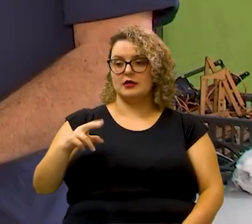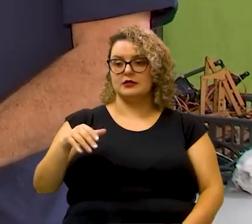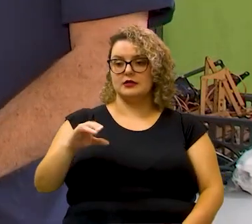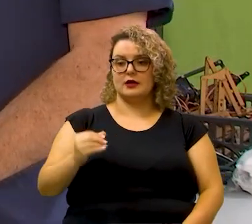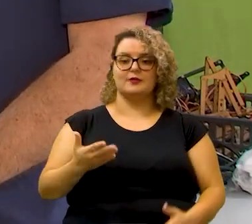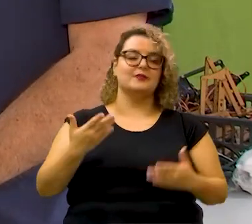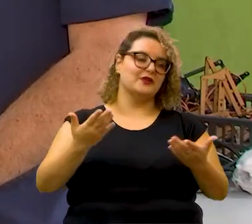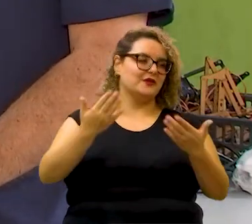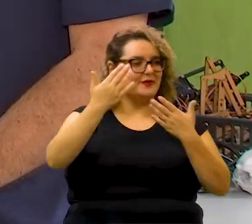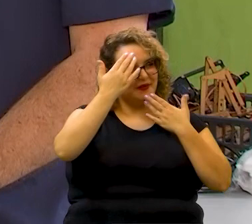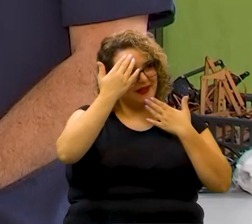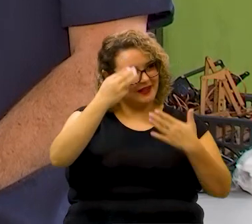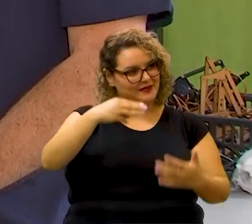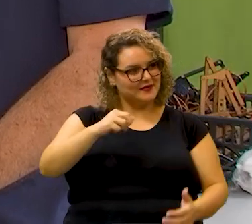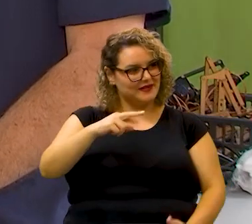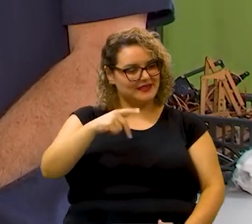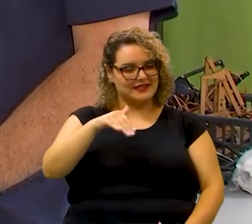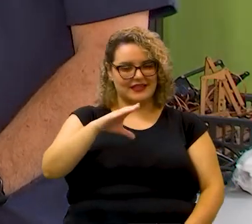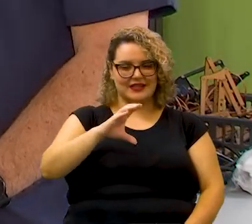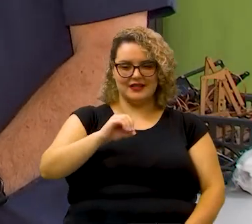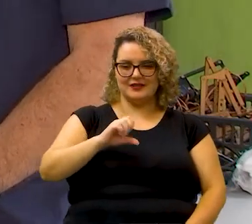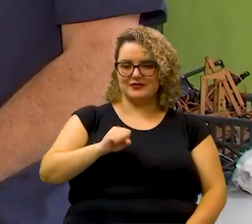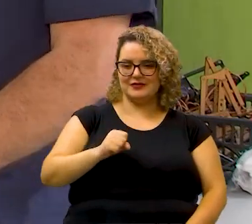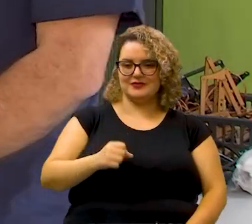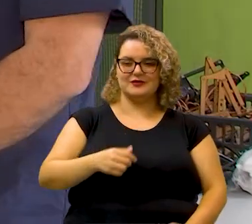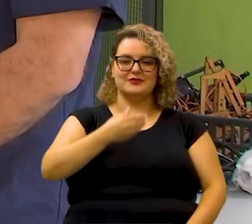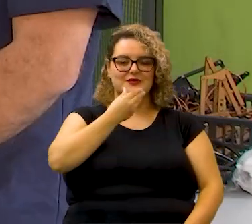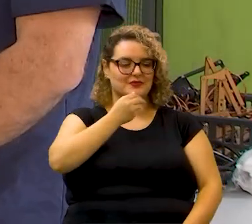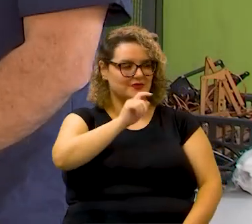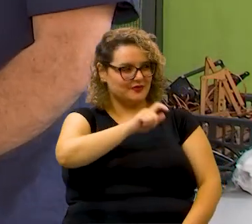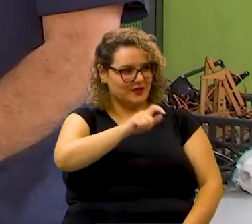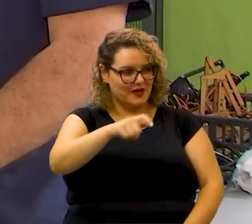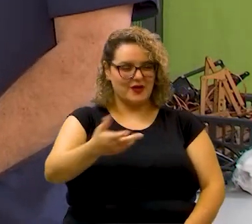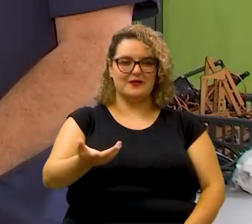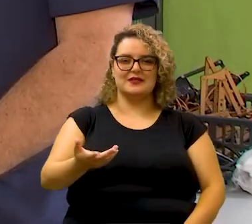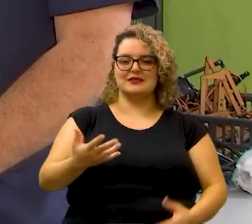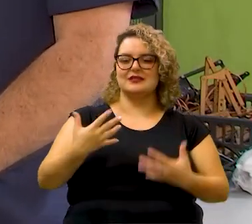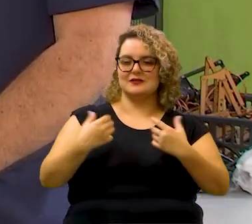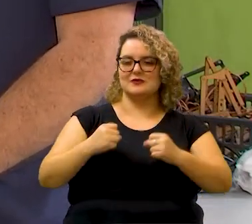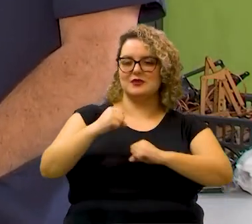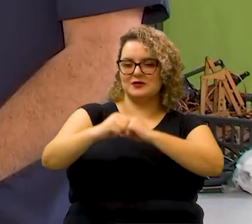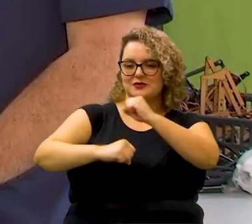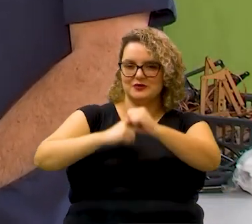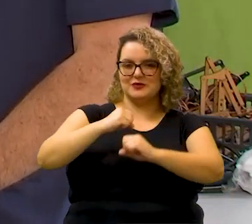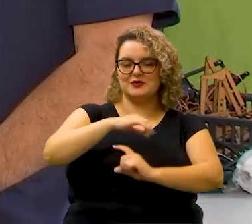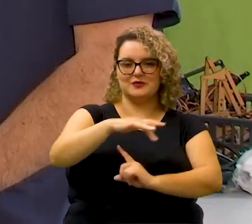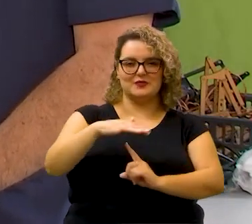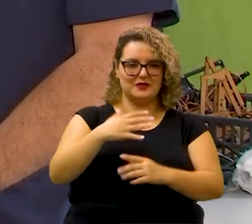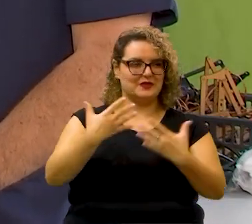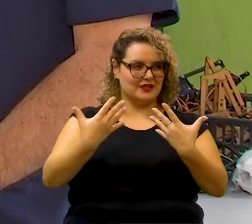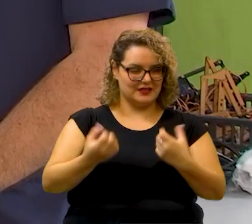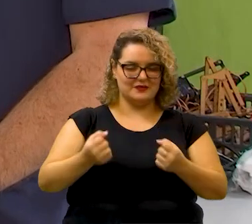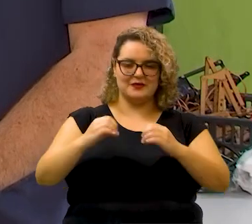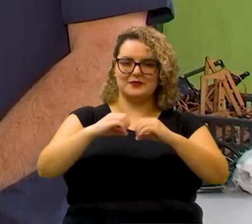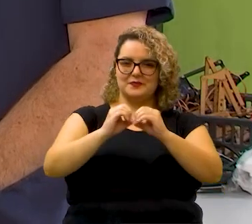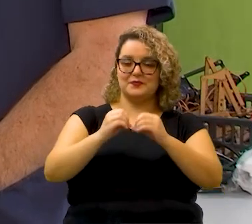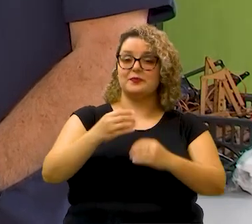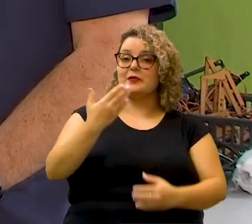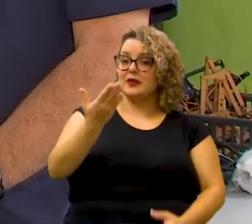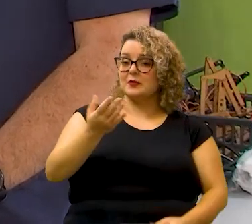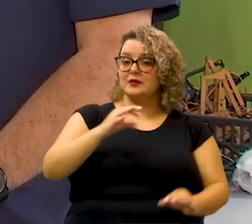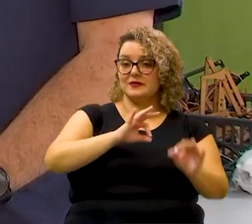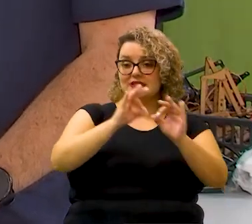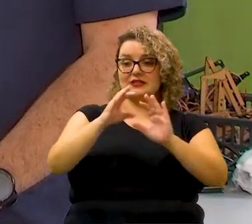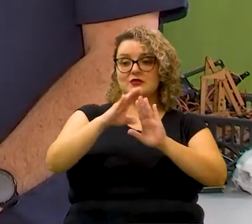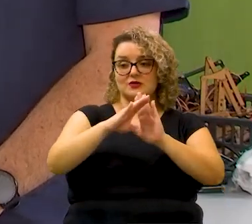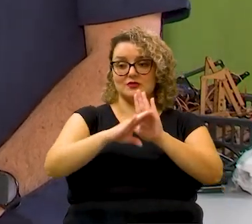Sim. Muito obrigada, Marcelo, meninos, por nos receber aqui no Giro Ambiental, nos receber aqui no laboratório. E para você que